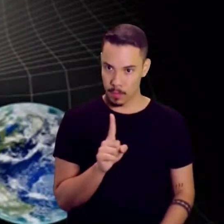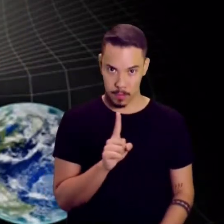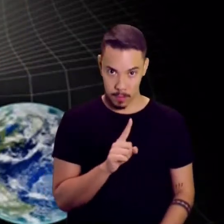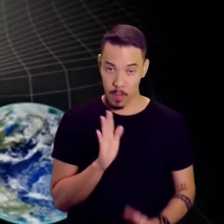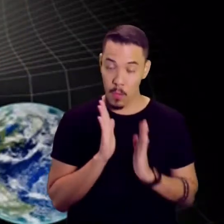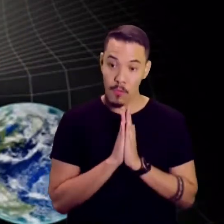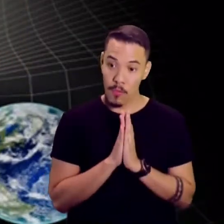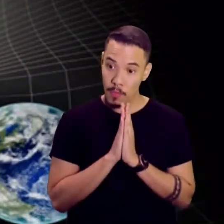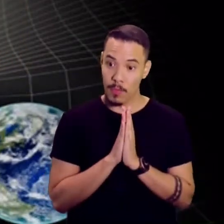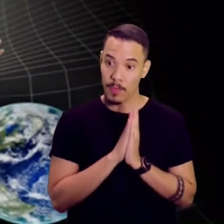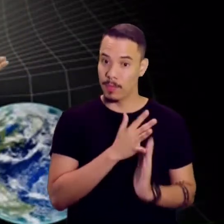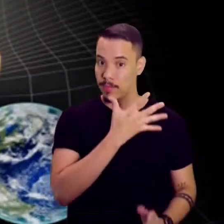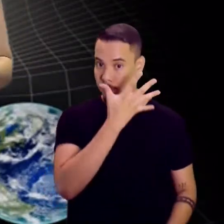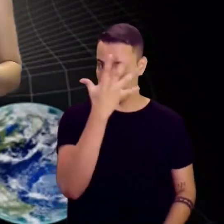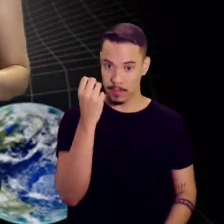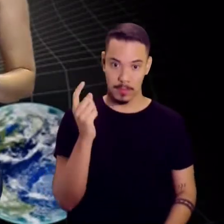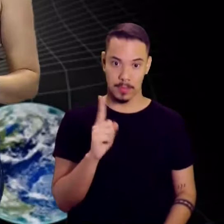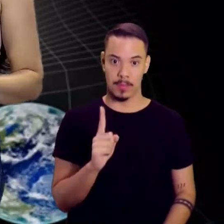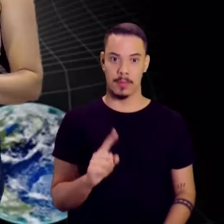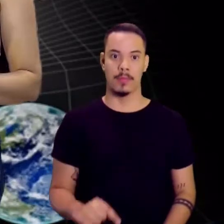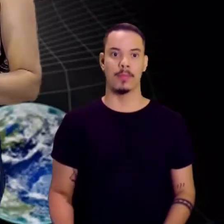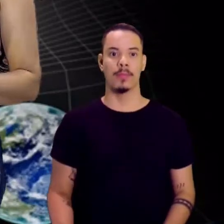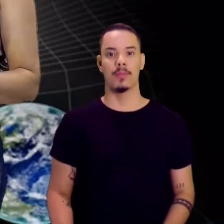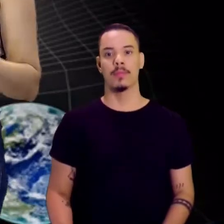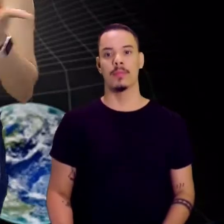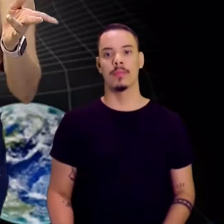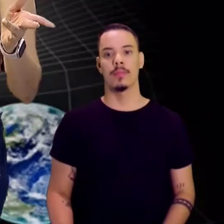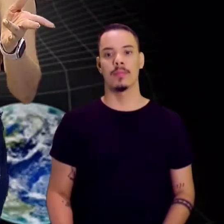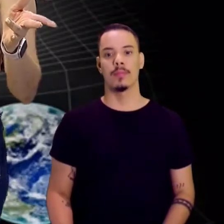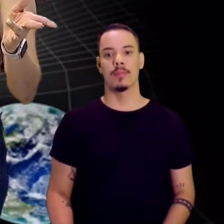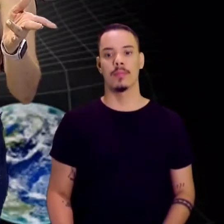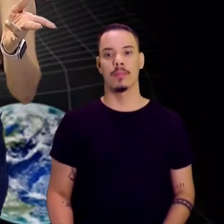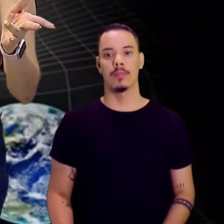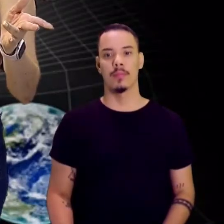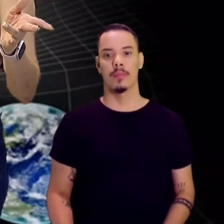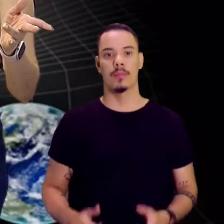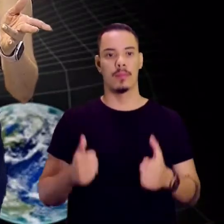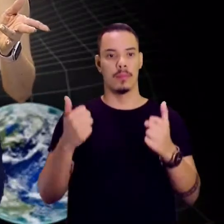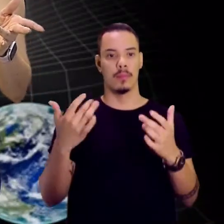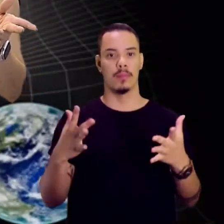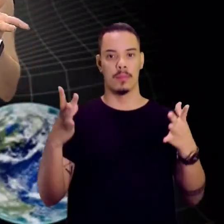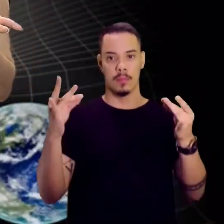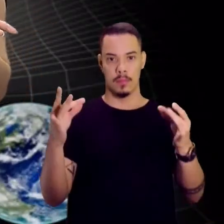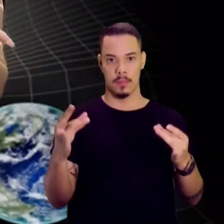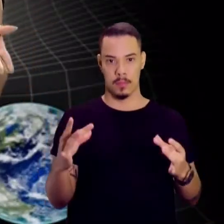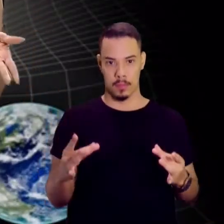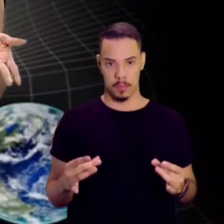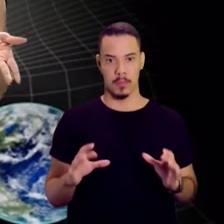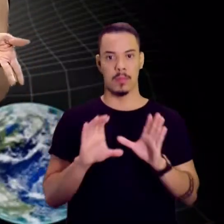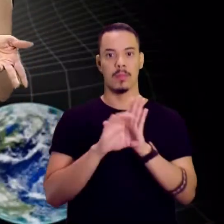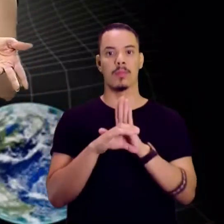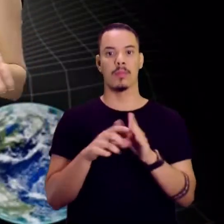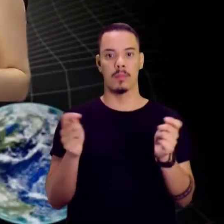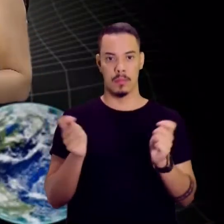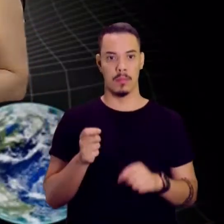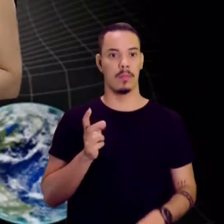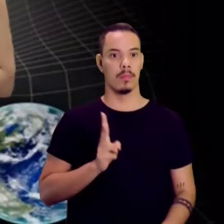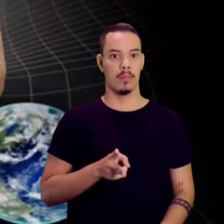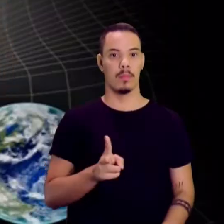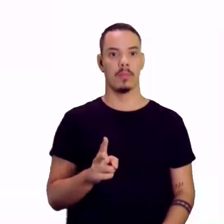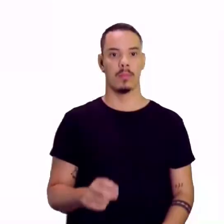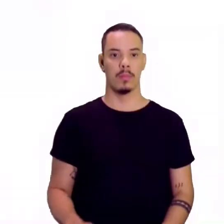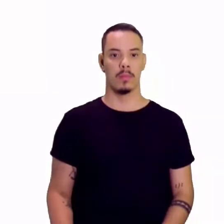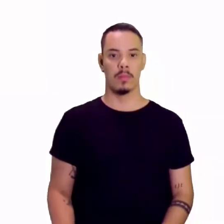acredito que não. Vamos torcer, né, pessoal? Então, mostrou a definição, né, Décio? Dá pra gente continuar, né?